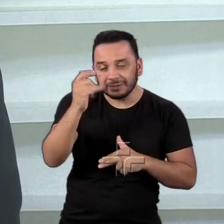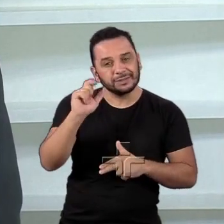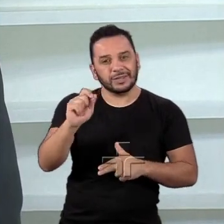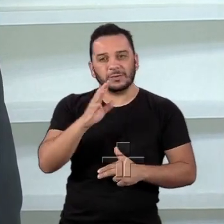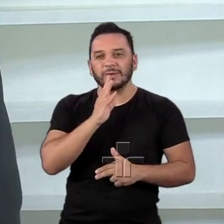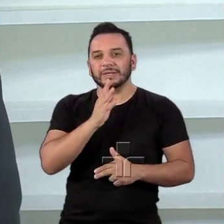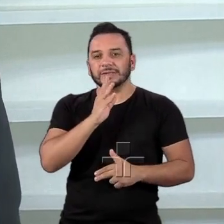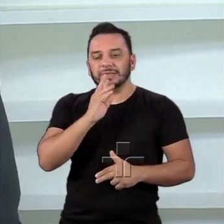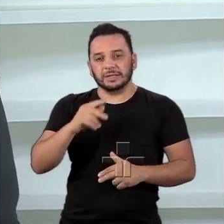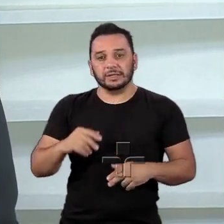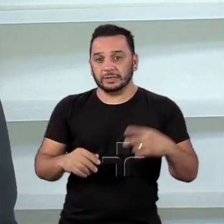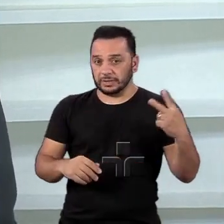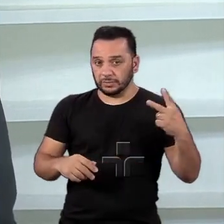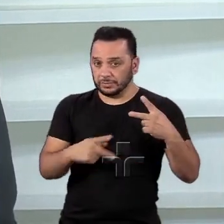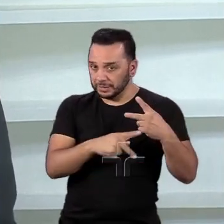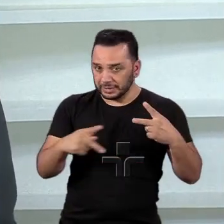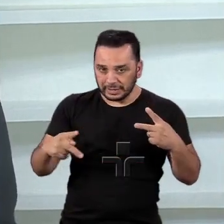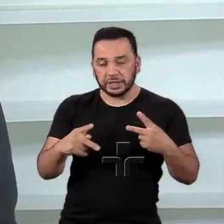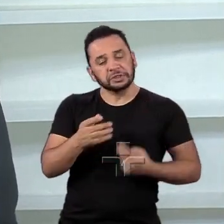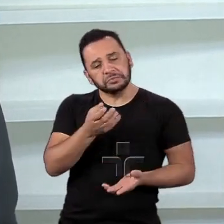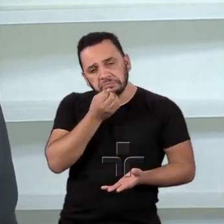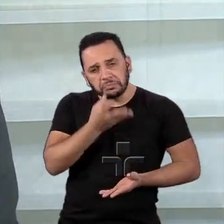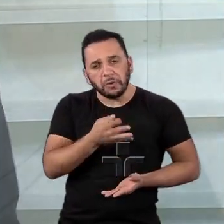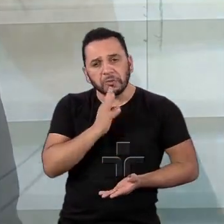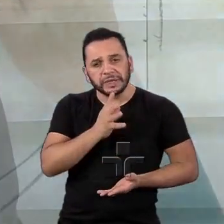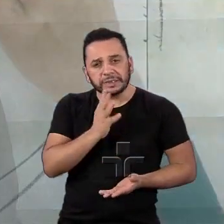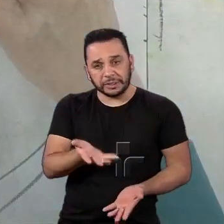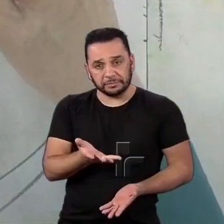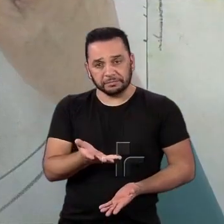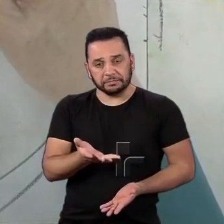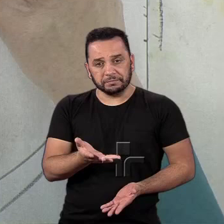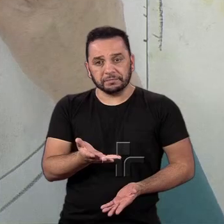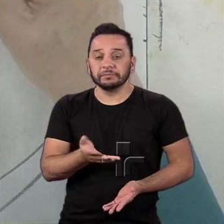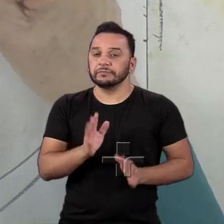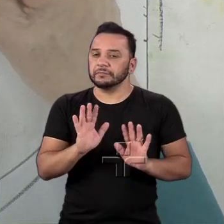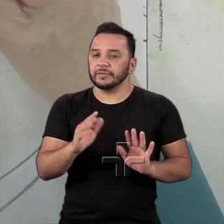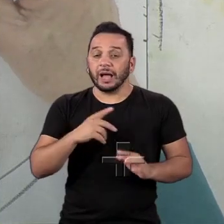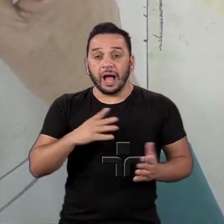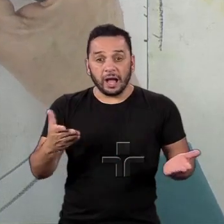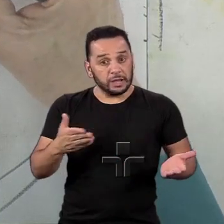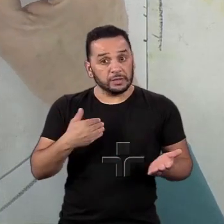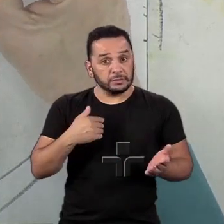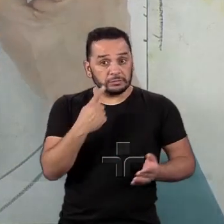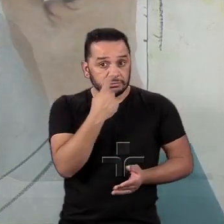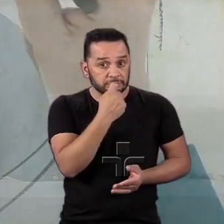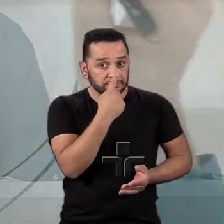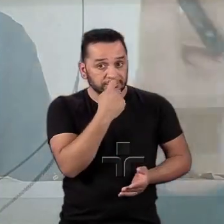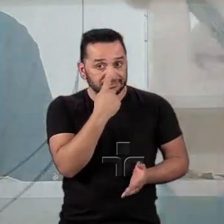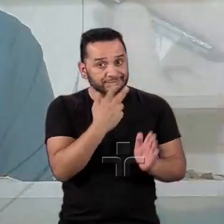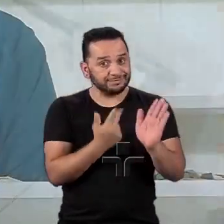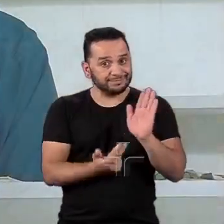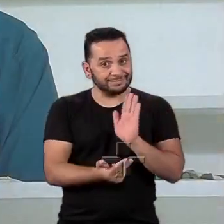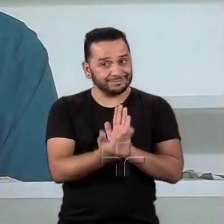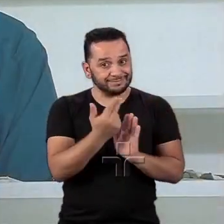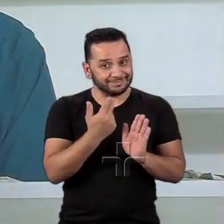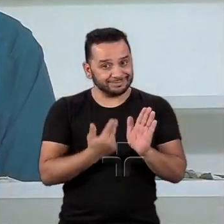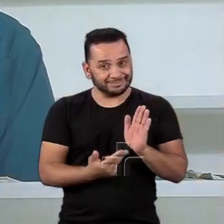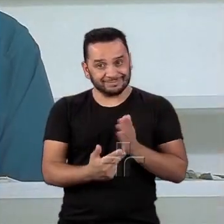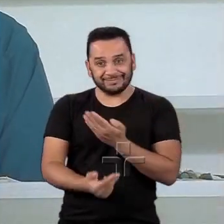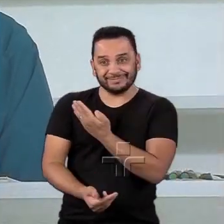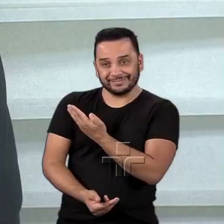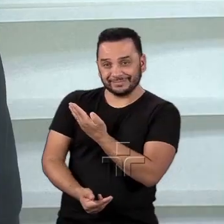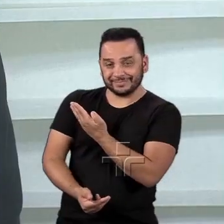Ao longo do programa, somos supervisionados e caricaturados em tempo real pelo nosso Paulo